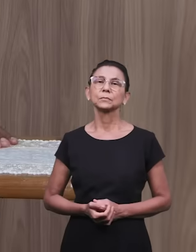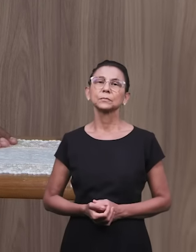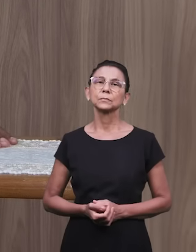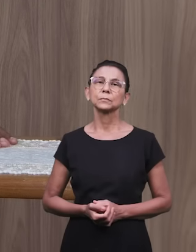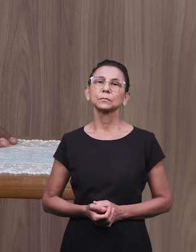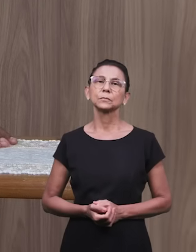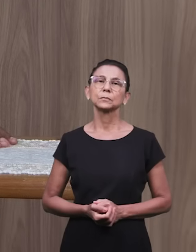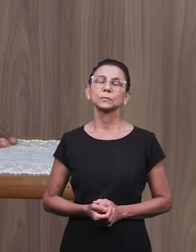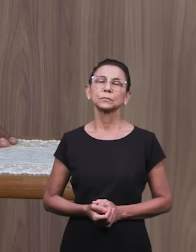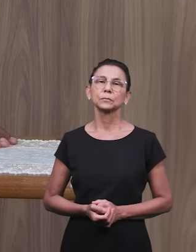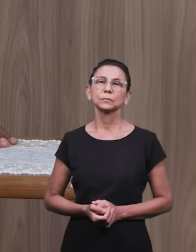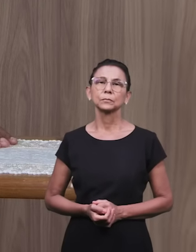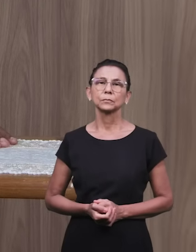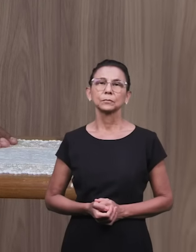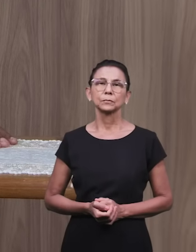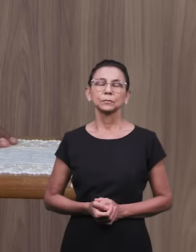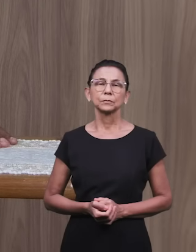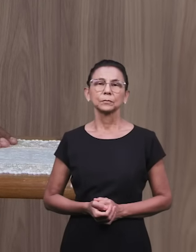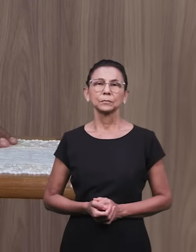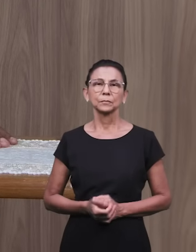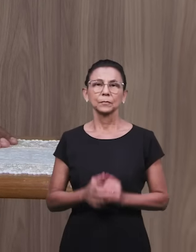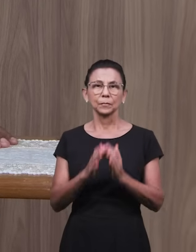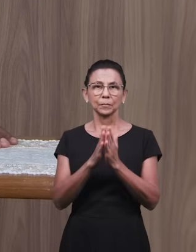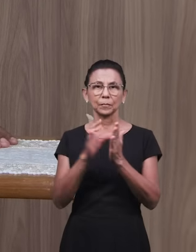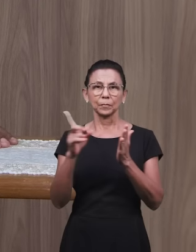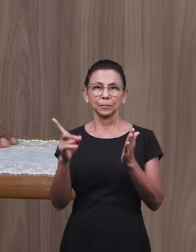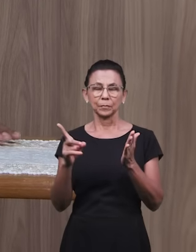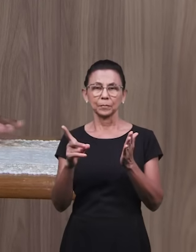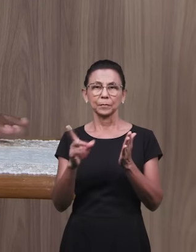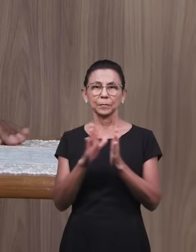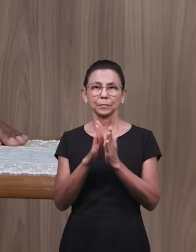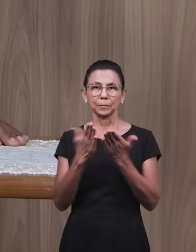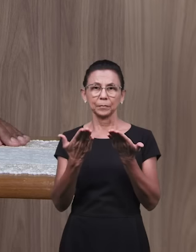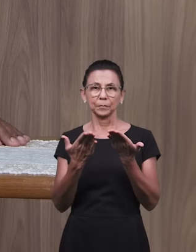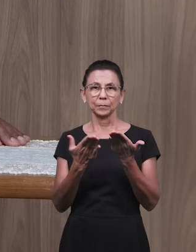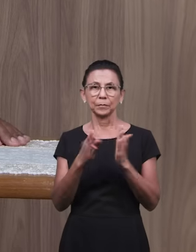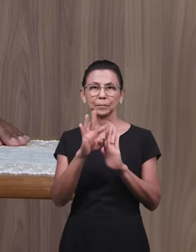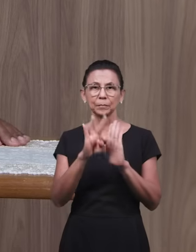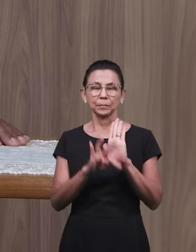Meus irmãos, agora vamos ler um texto da Palavra de Deus